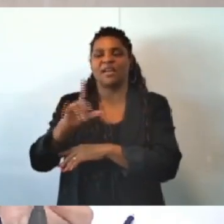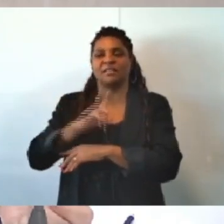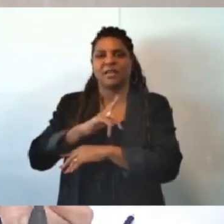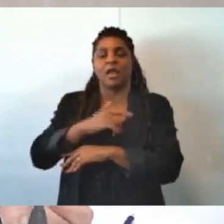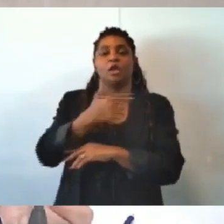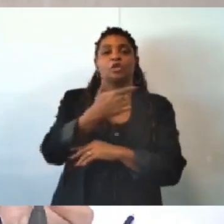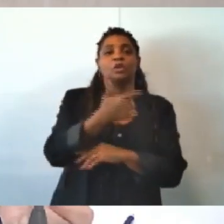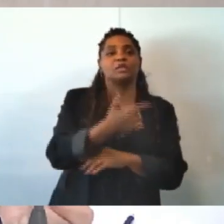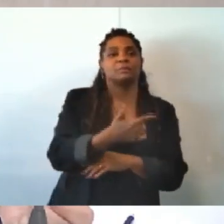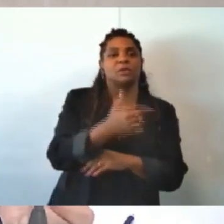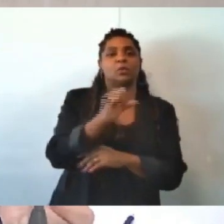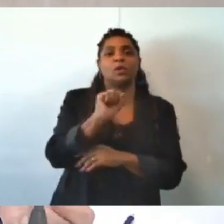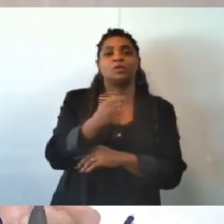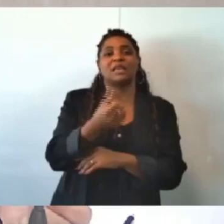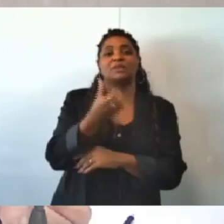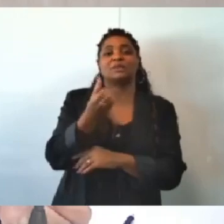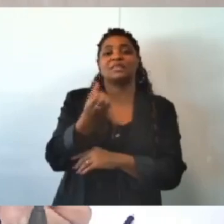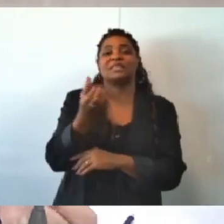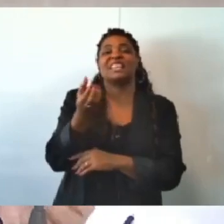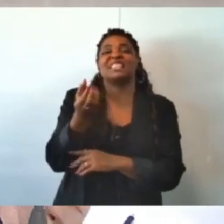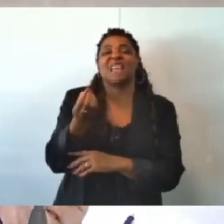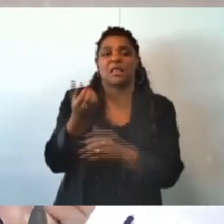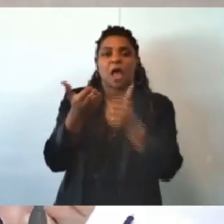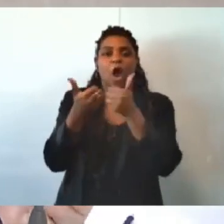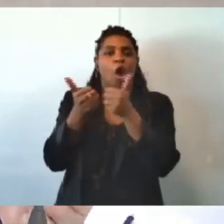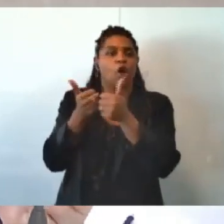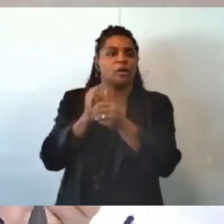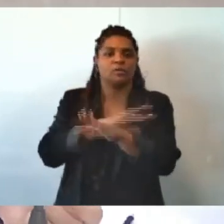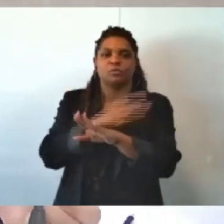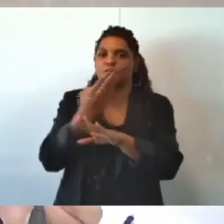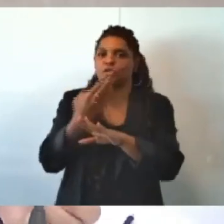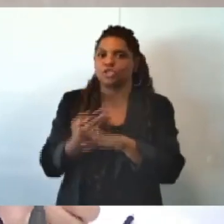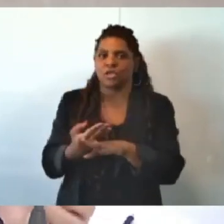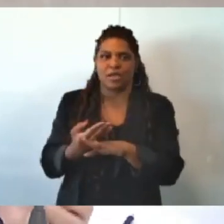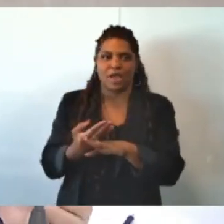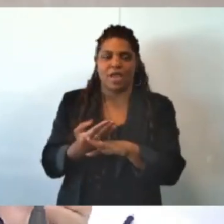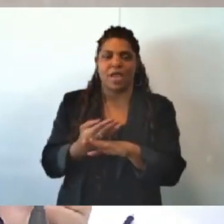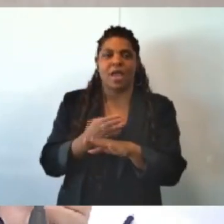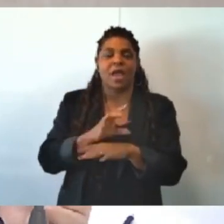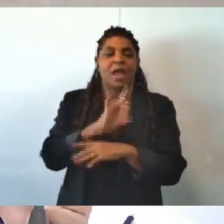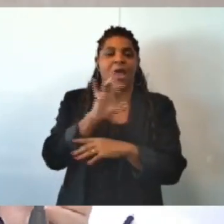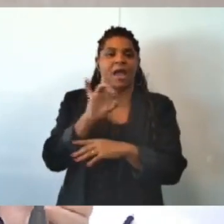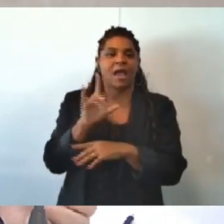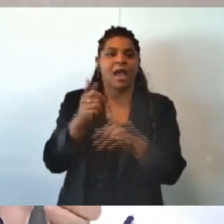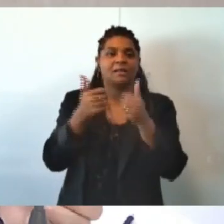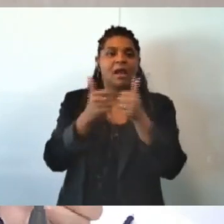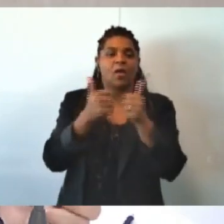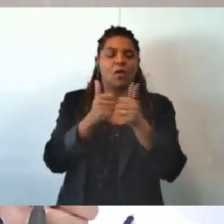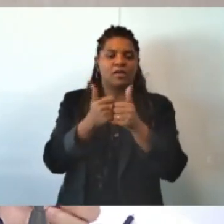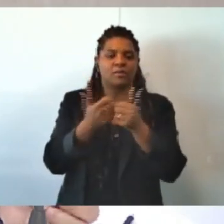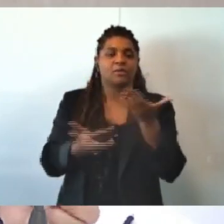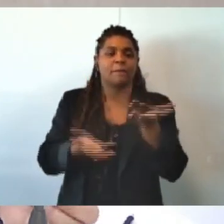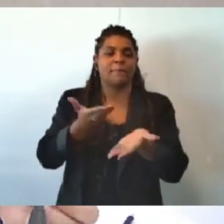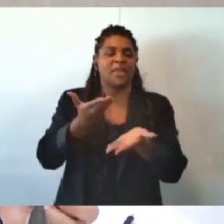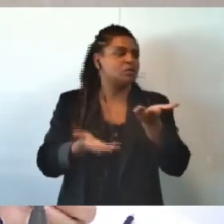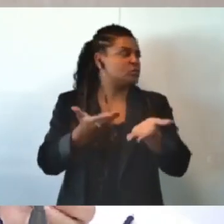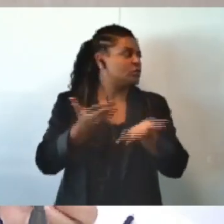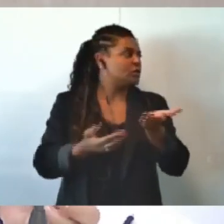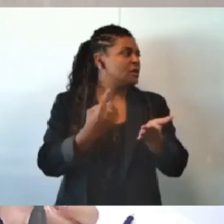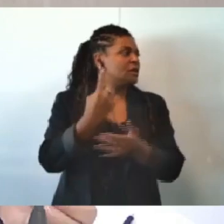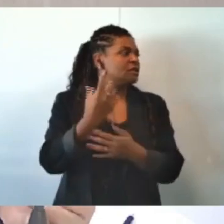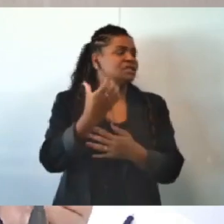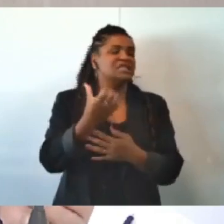diariamente. Cada ônibus pesa uma média de 16 toneladas. Isso equivale